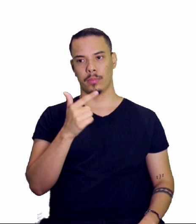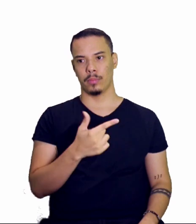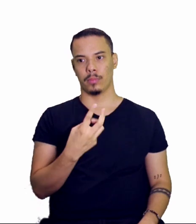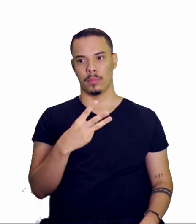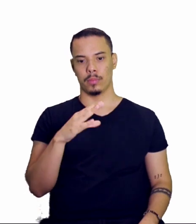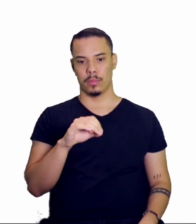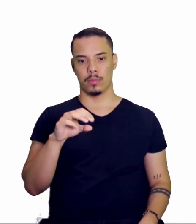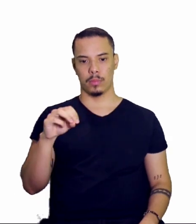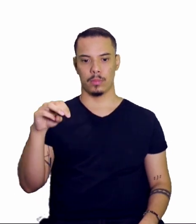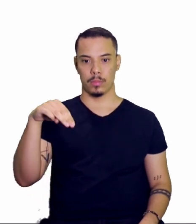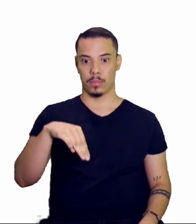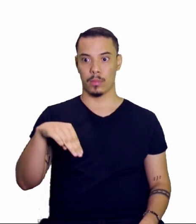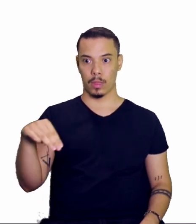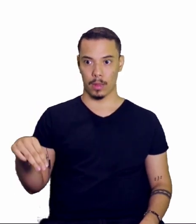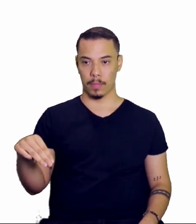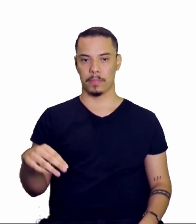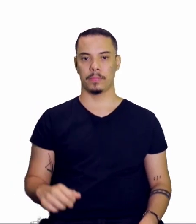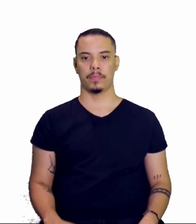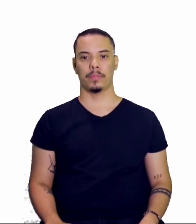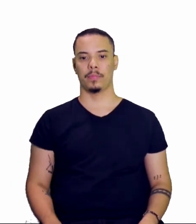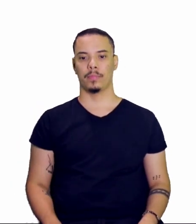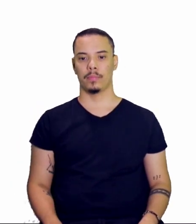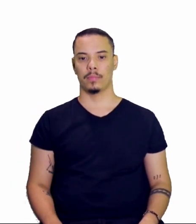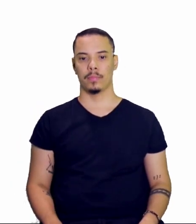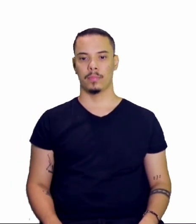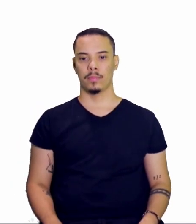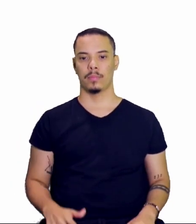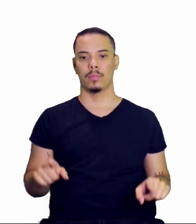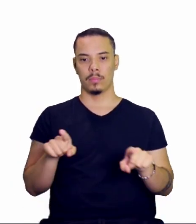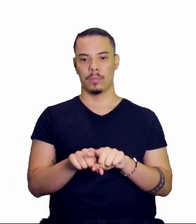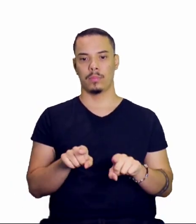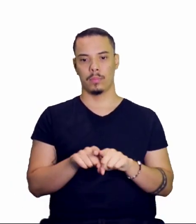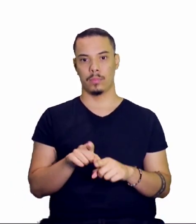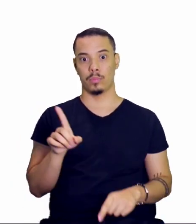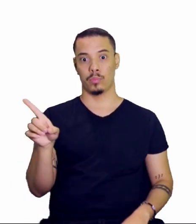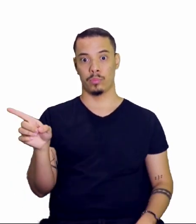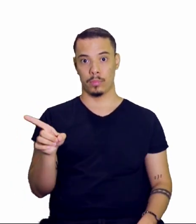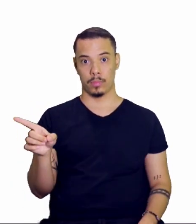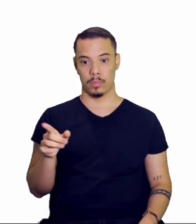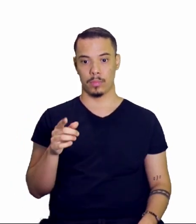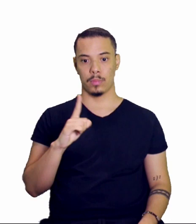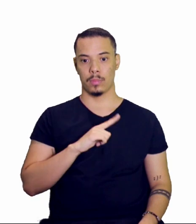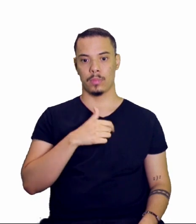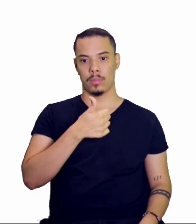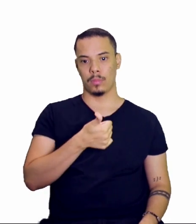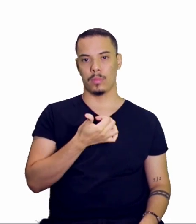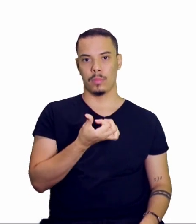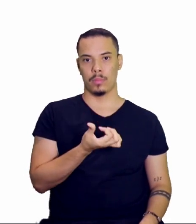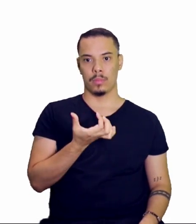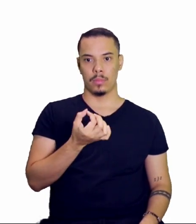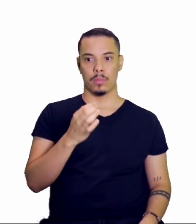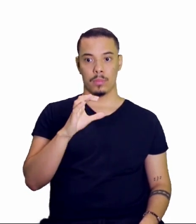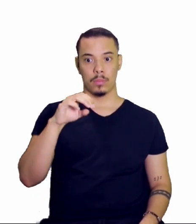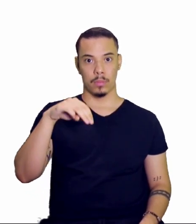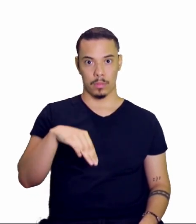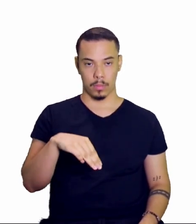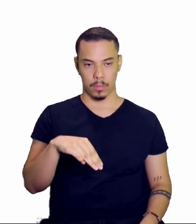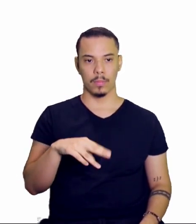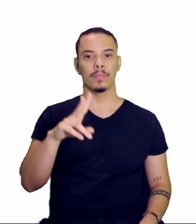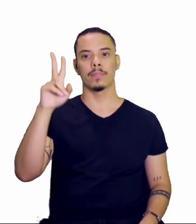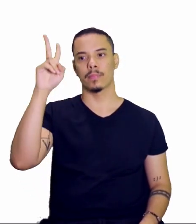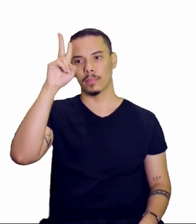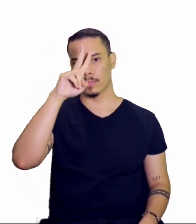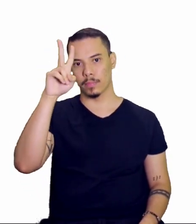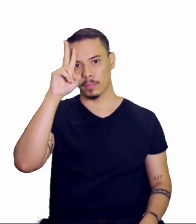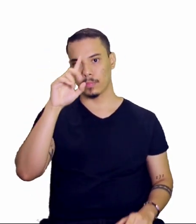2.300 milímetros, tá? MM. E a distância B, que é a altura, tem 160 centímetros. Olha só, lembrando ali